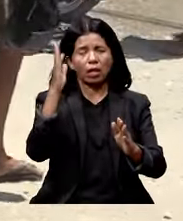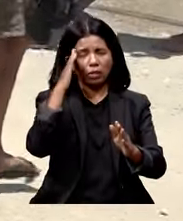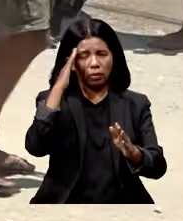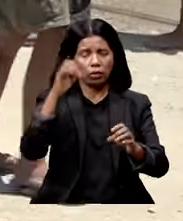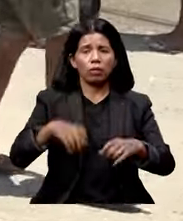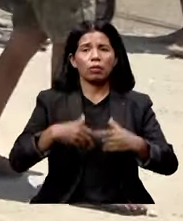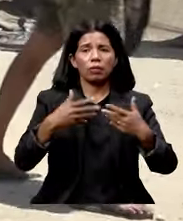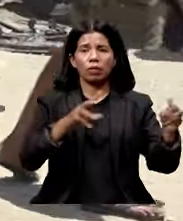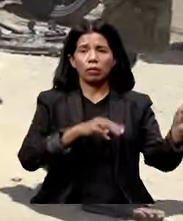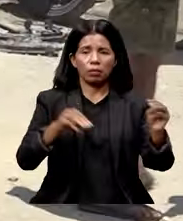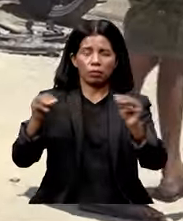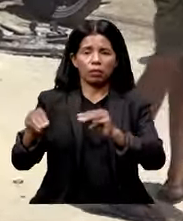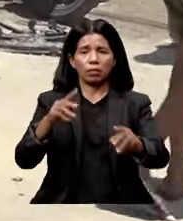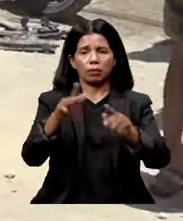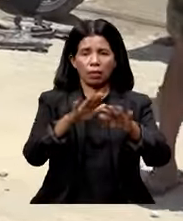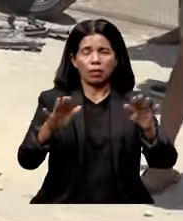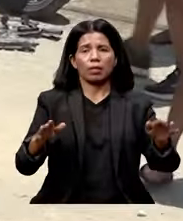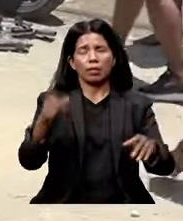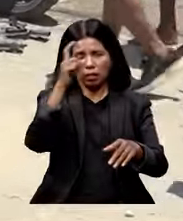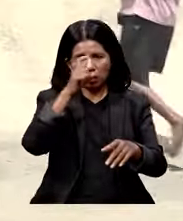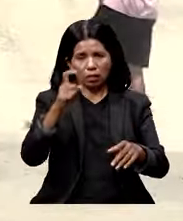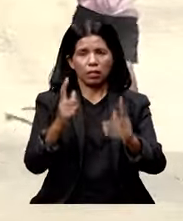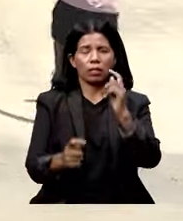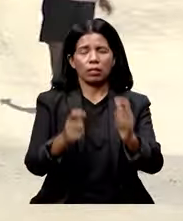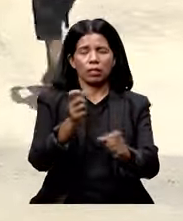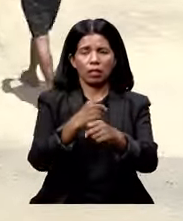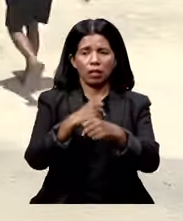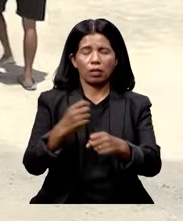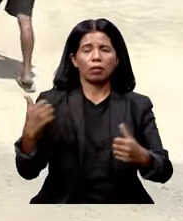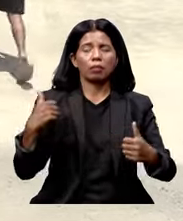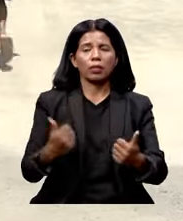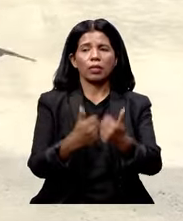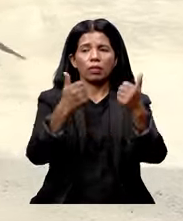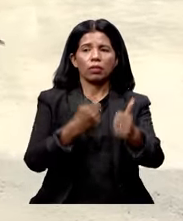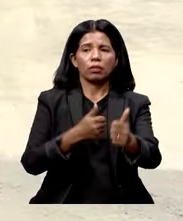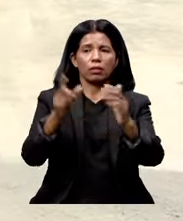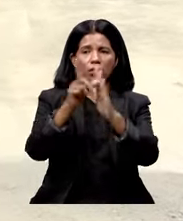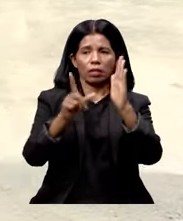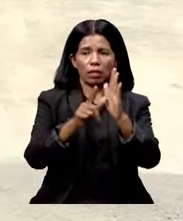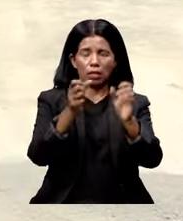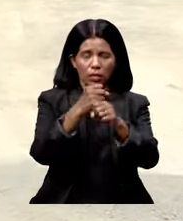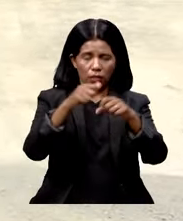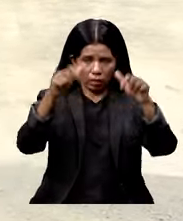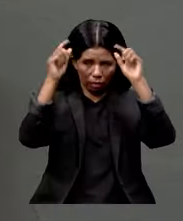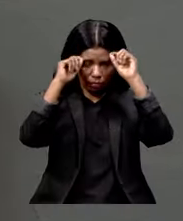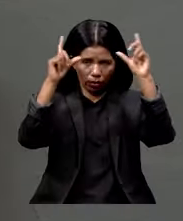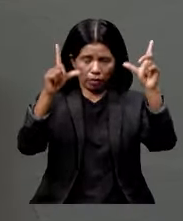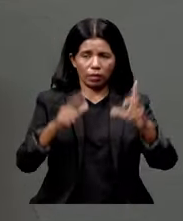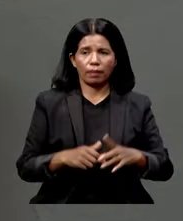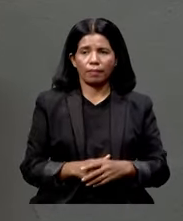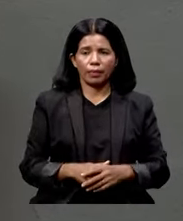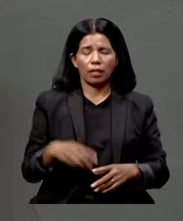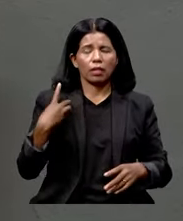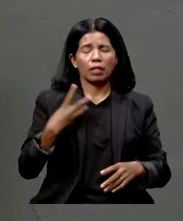bele transforma mentalidade minoridade hira ne tamba tribunal halaunia kompetensia tu ir lei nebe vigora ona iti borleste. Nam, ita